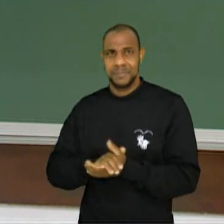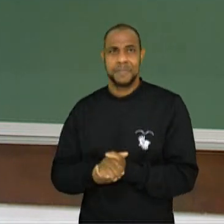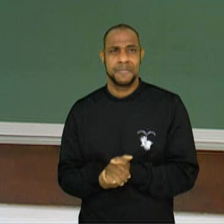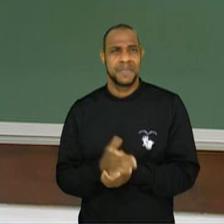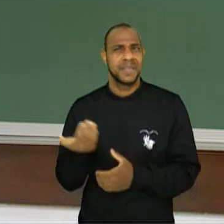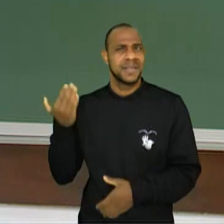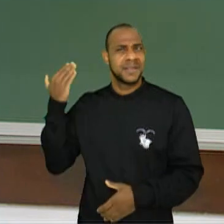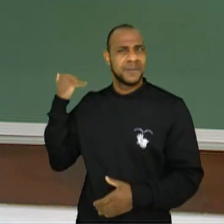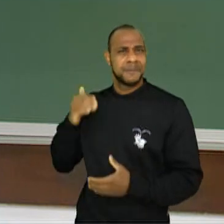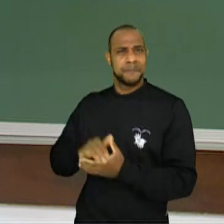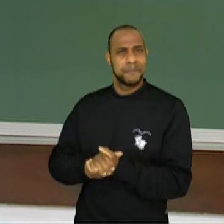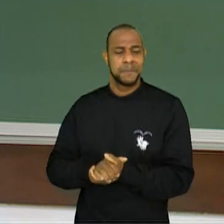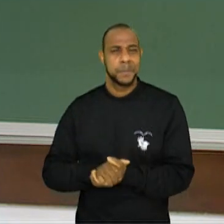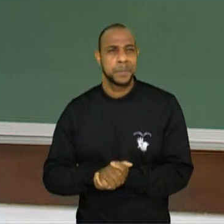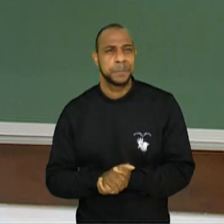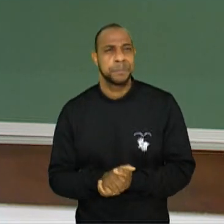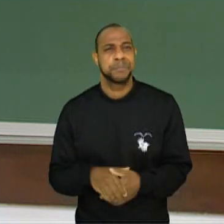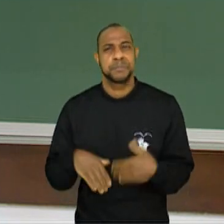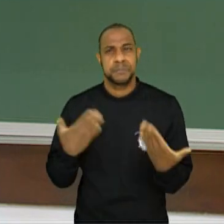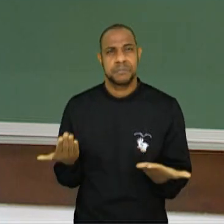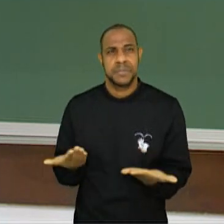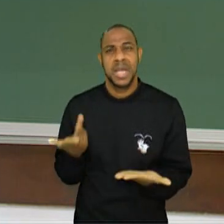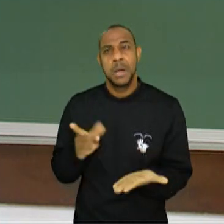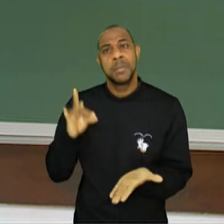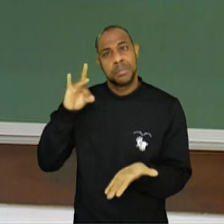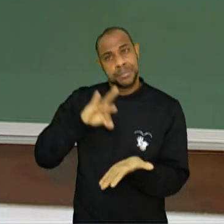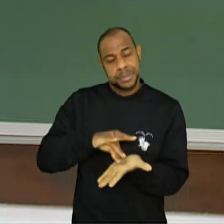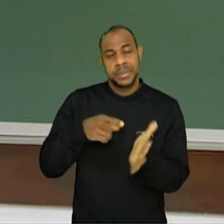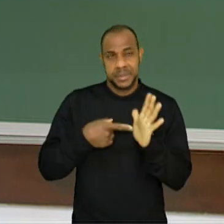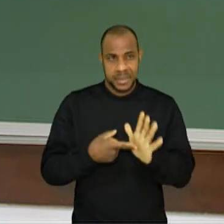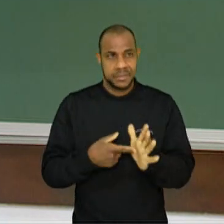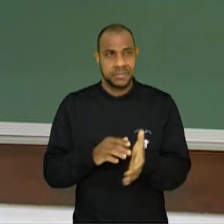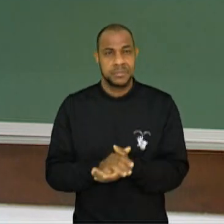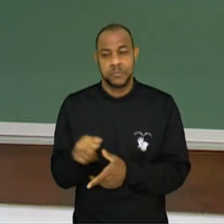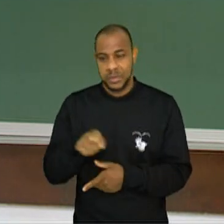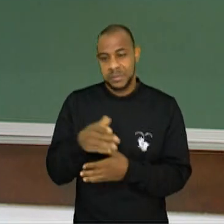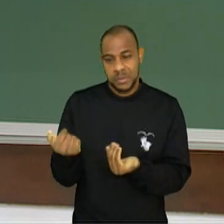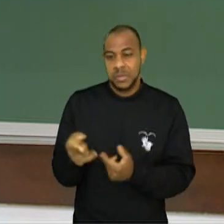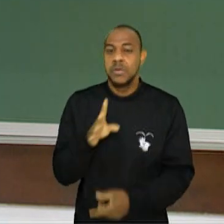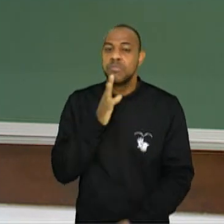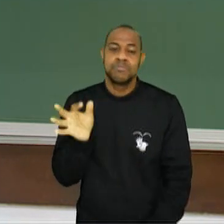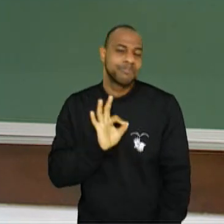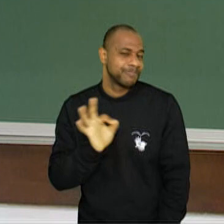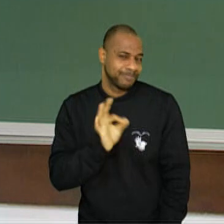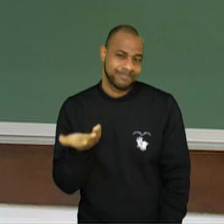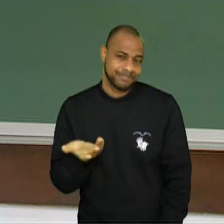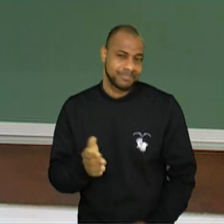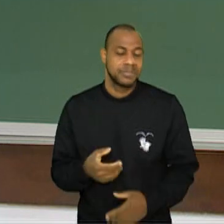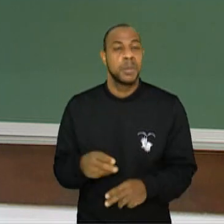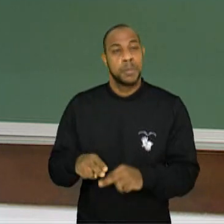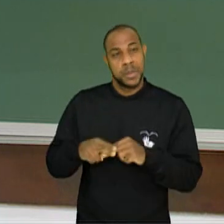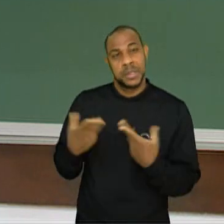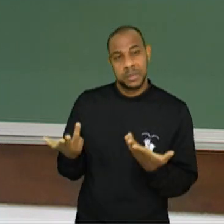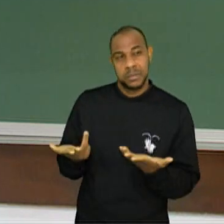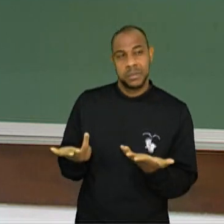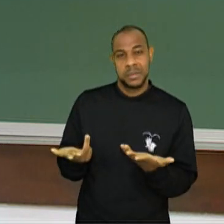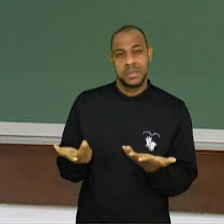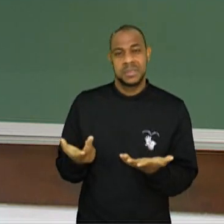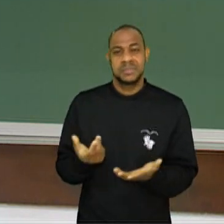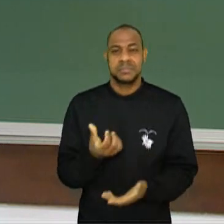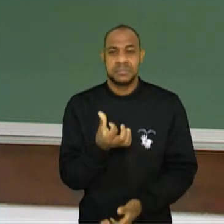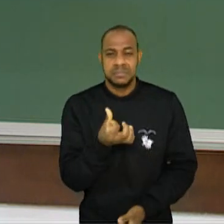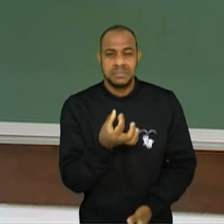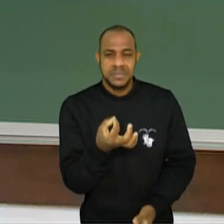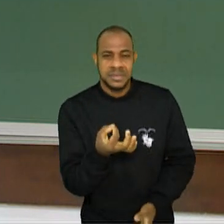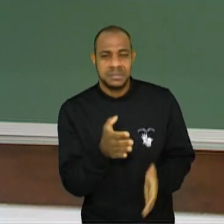anos 60, vivia no campo, isso era o normal. É uma realidade que você, mais jovem, acaba não conhecendo, porque isso mudou a partir dos anos